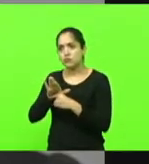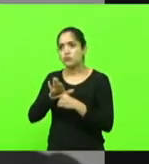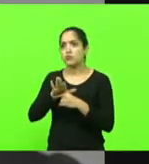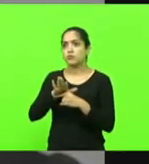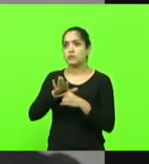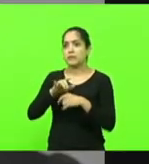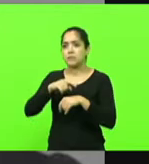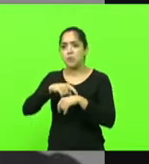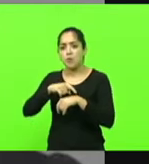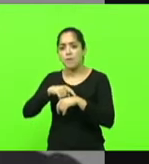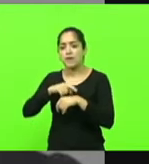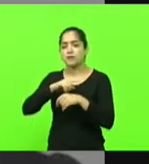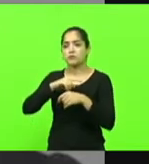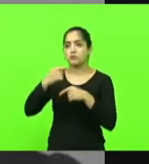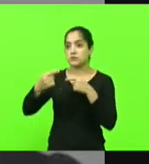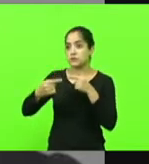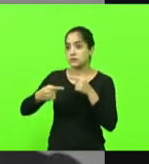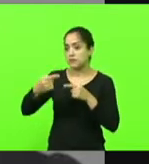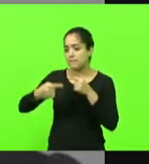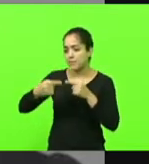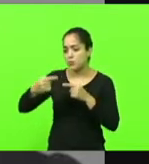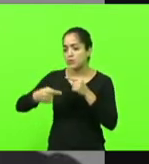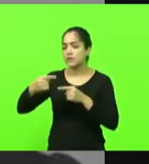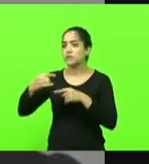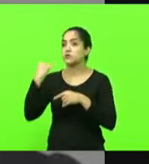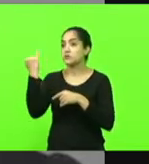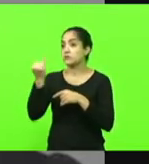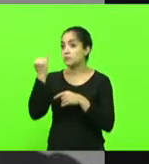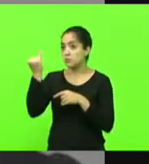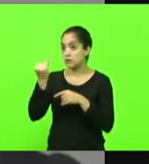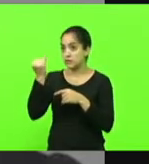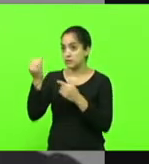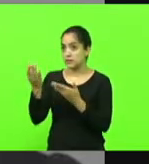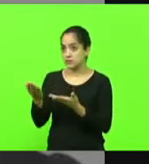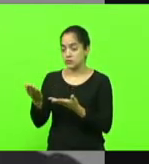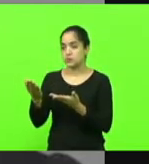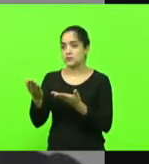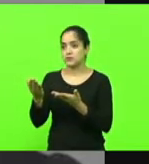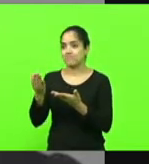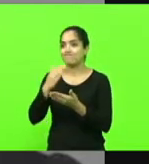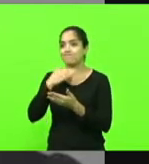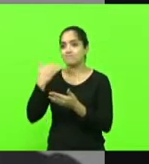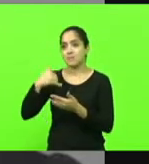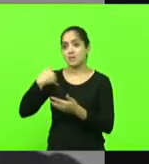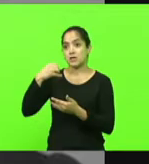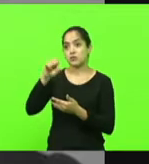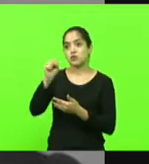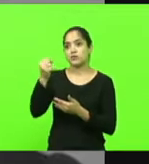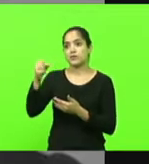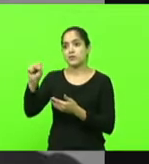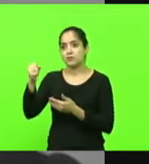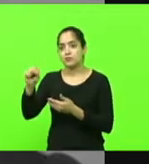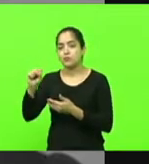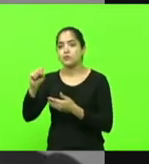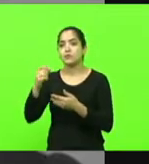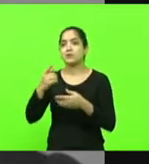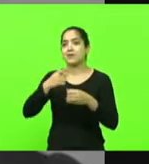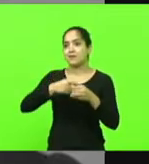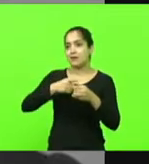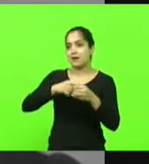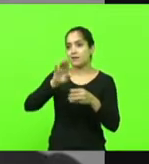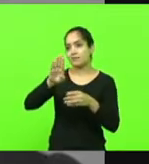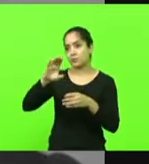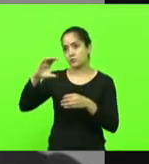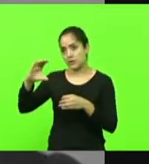momentos da política de Blumenau. Ele faleceu aos 88 anos em Balneário Camboriú nesse